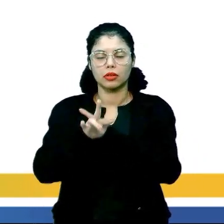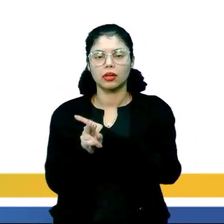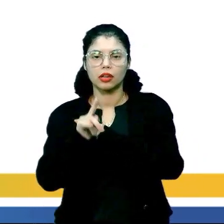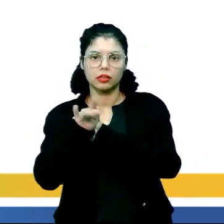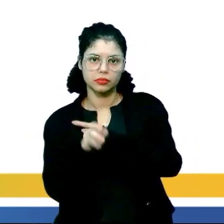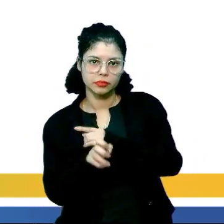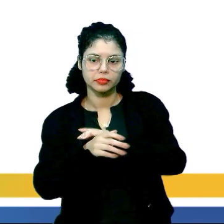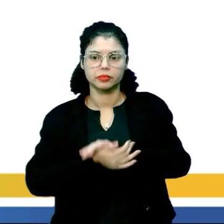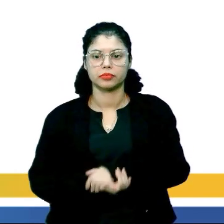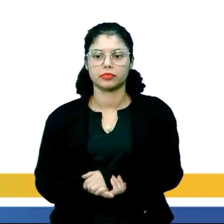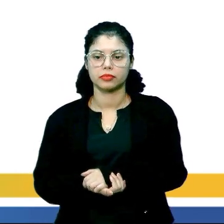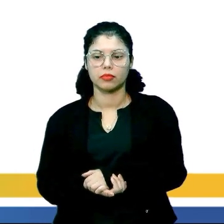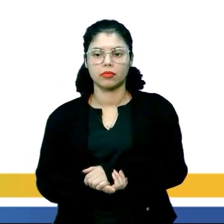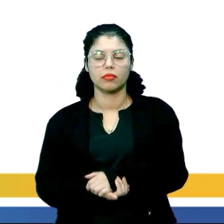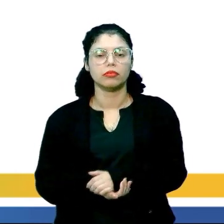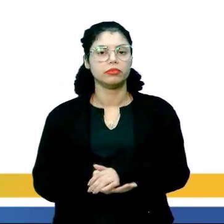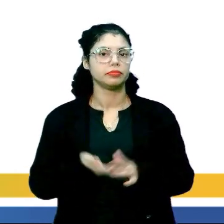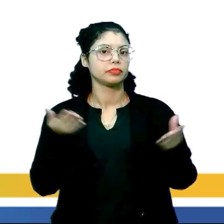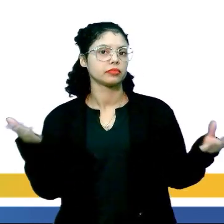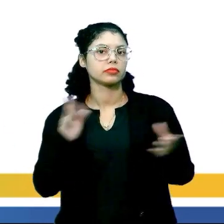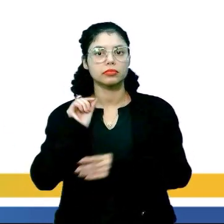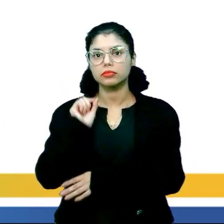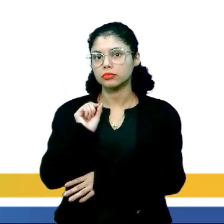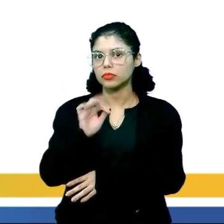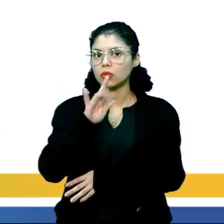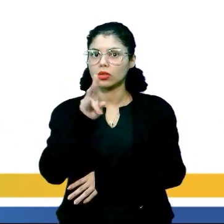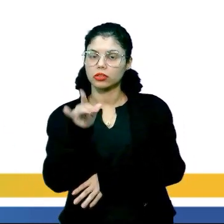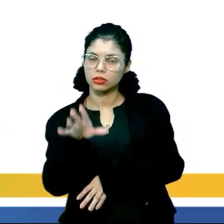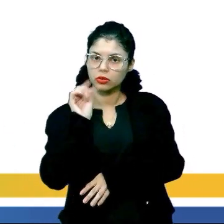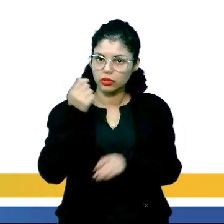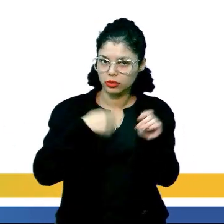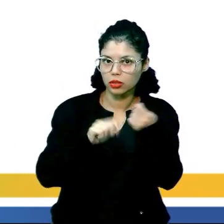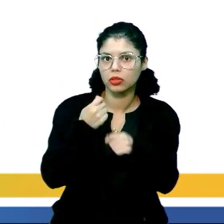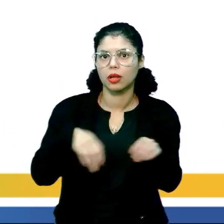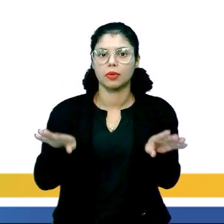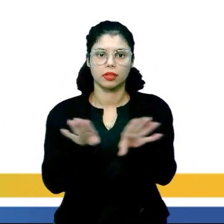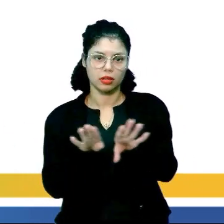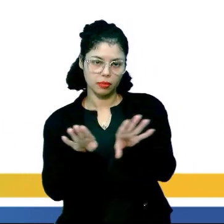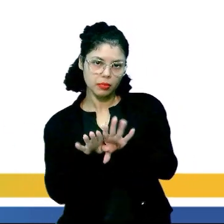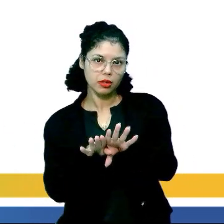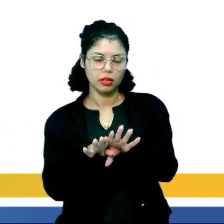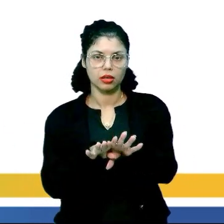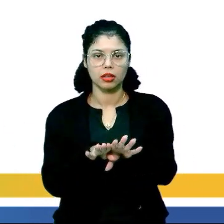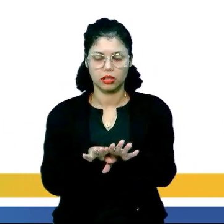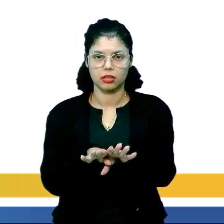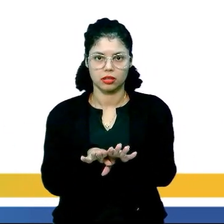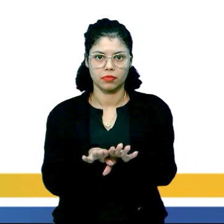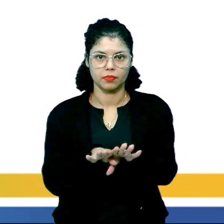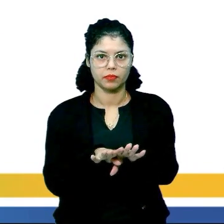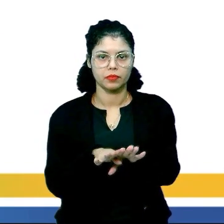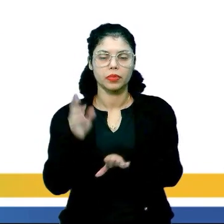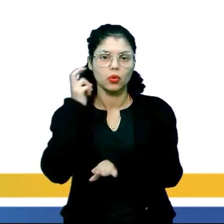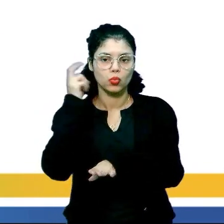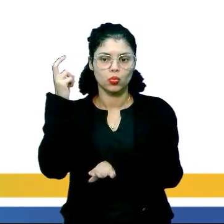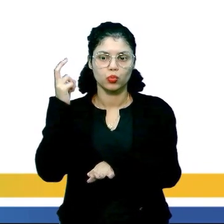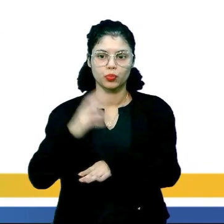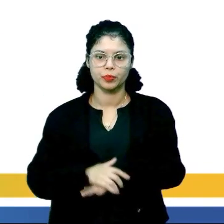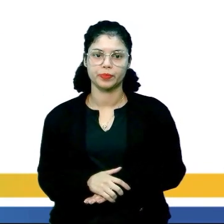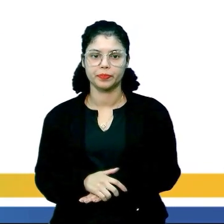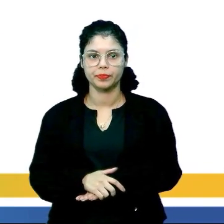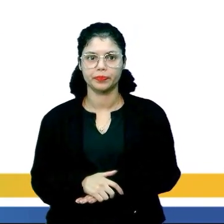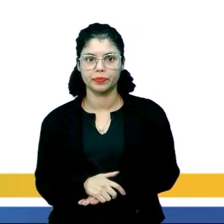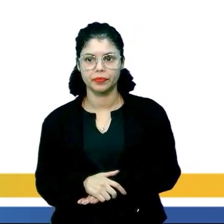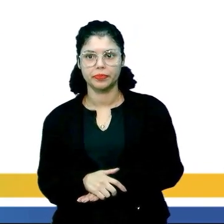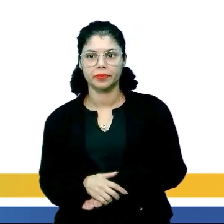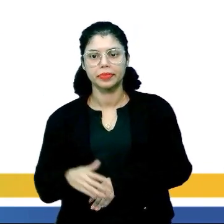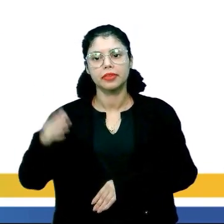a sociedade vigente. Então, contestação da economia, mas contestação também da cultura.